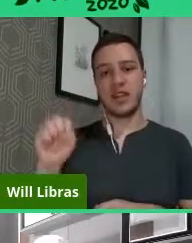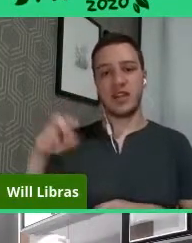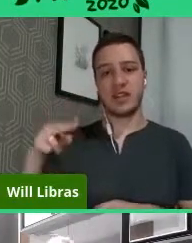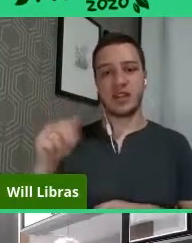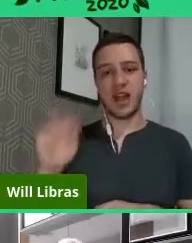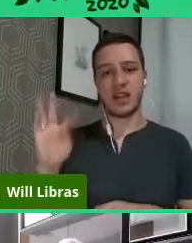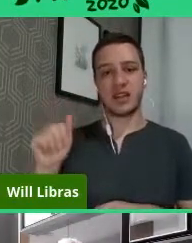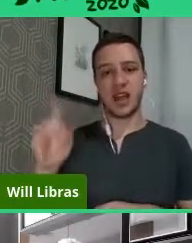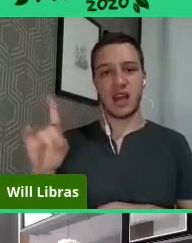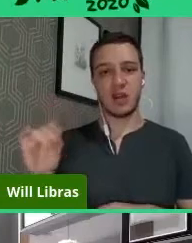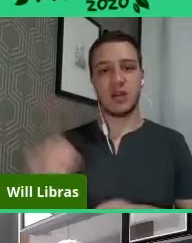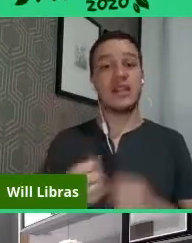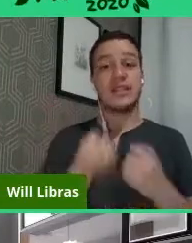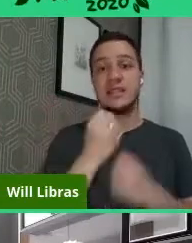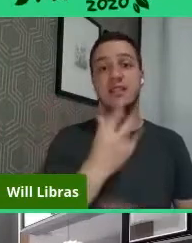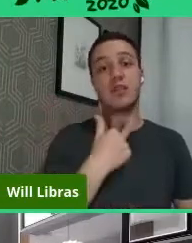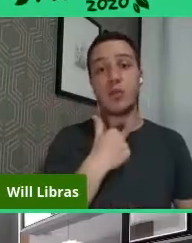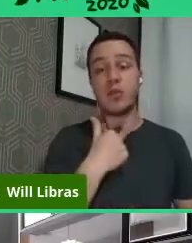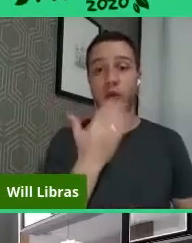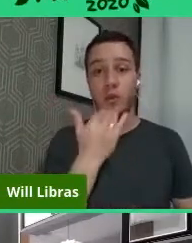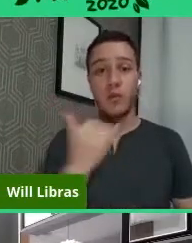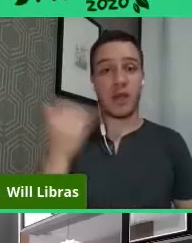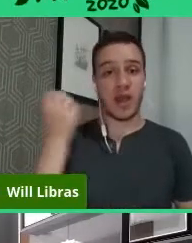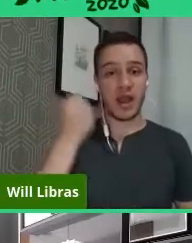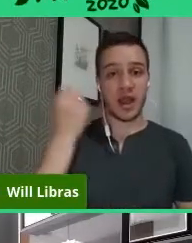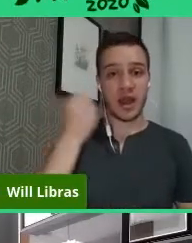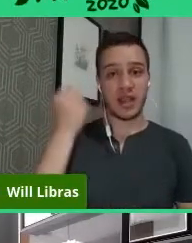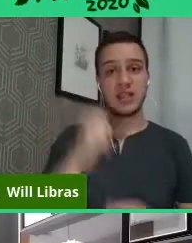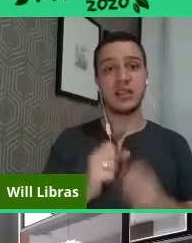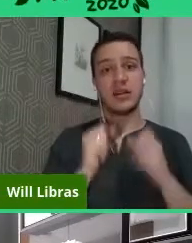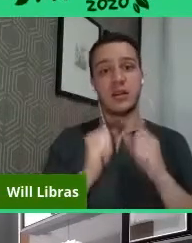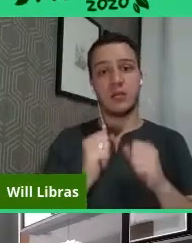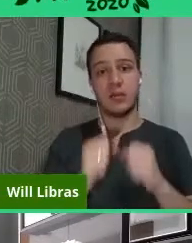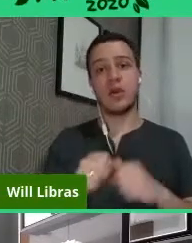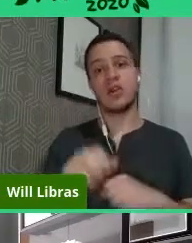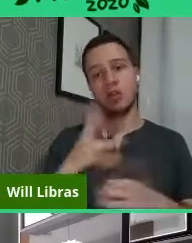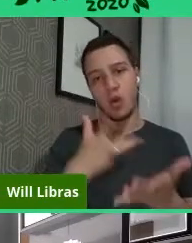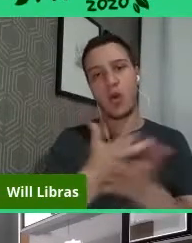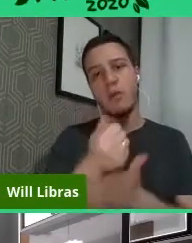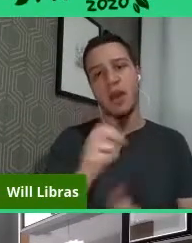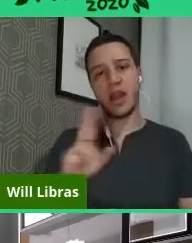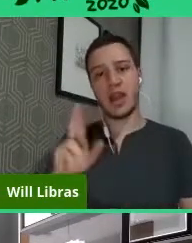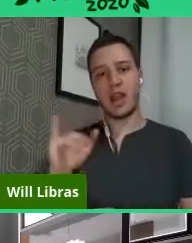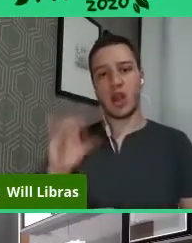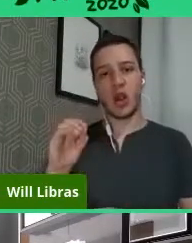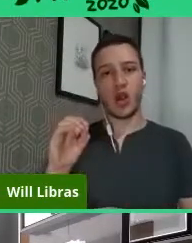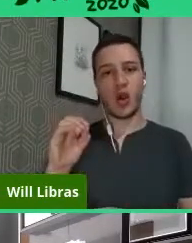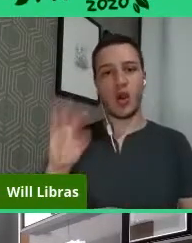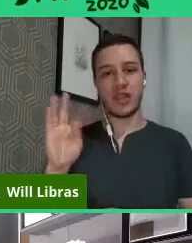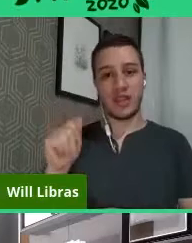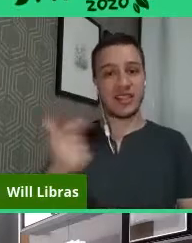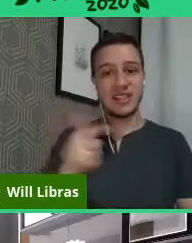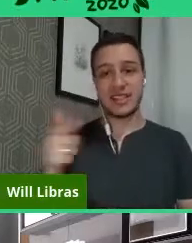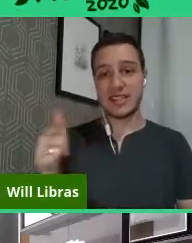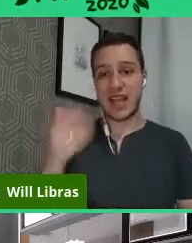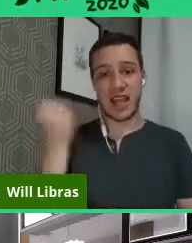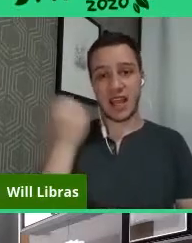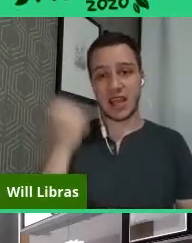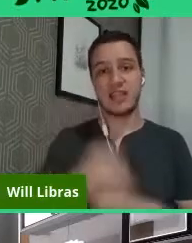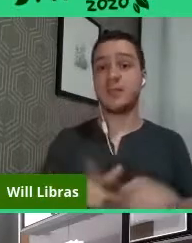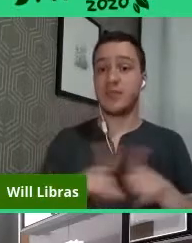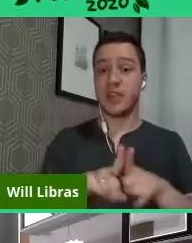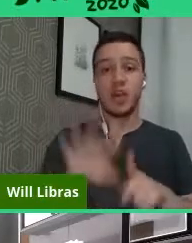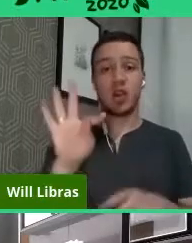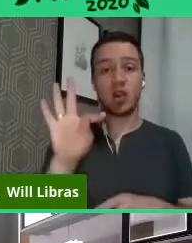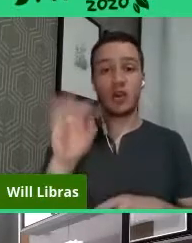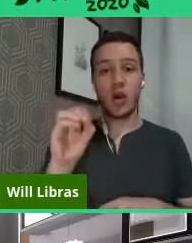utilizar o leite, a ricota, né, sem lactose, que já tem hoje em dia também. O próprio tofu também